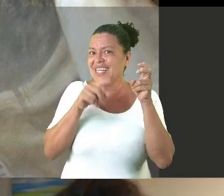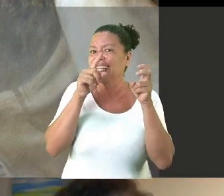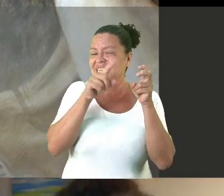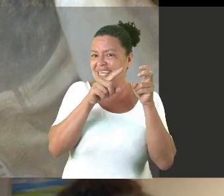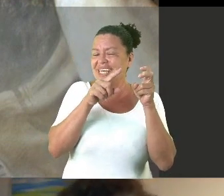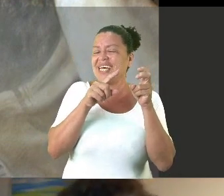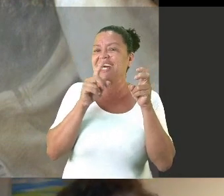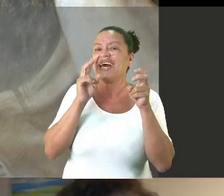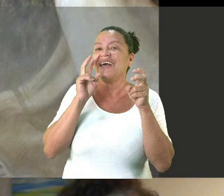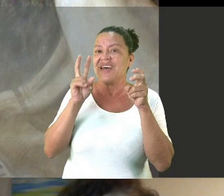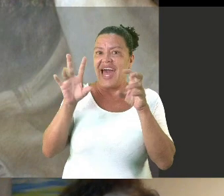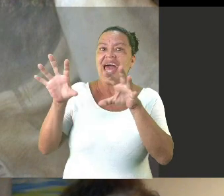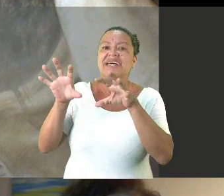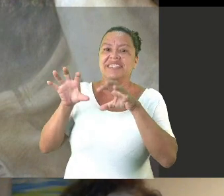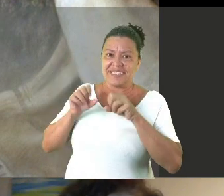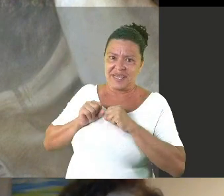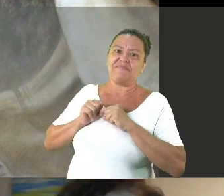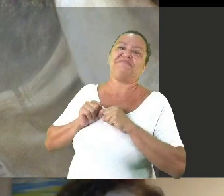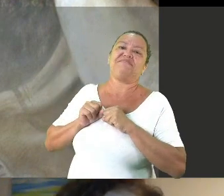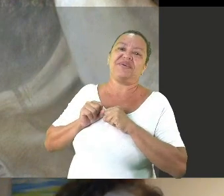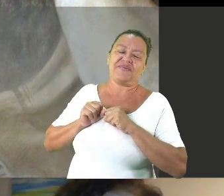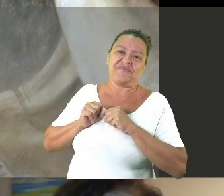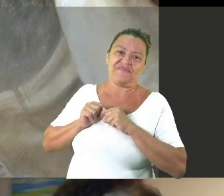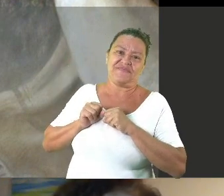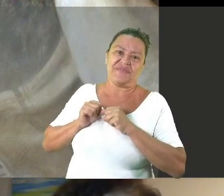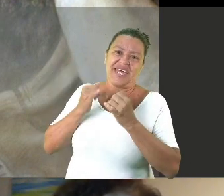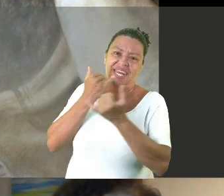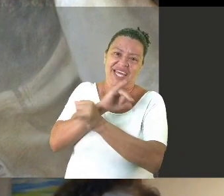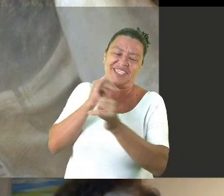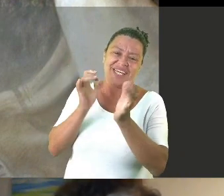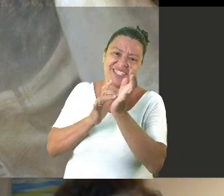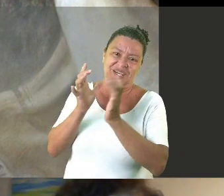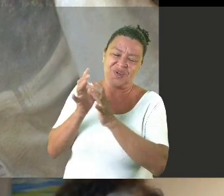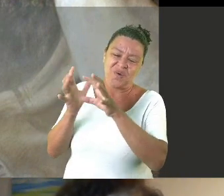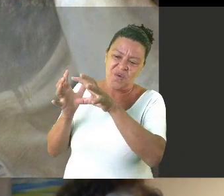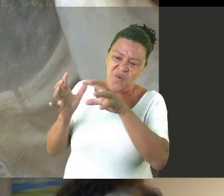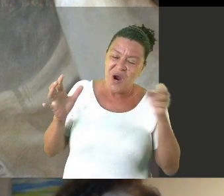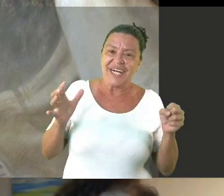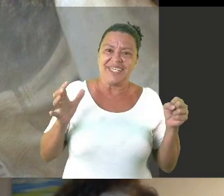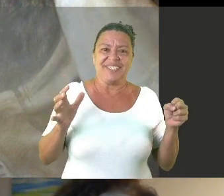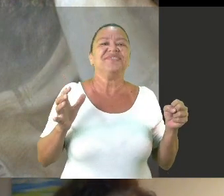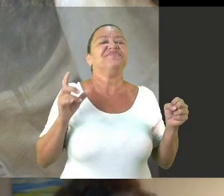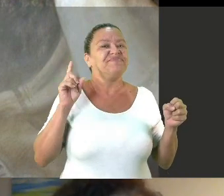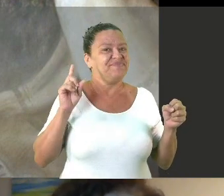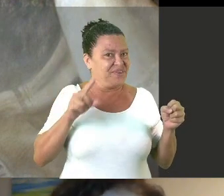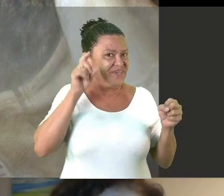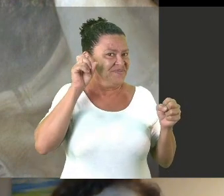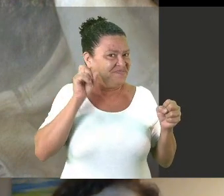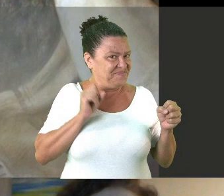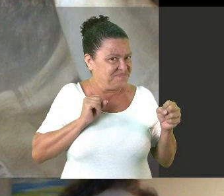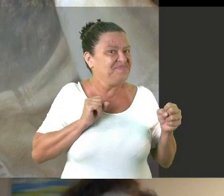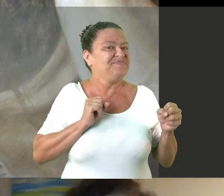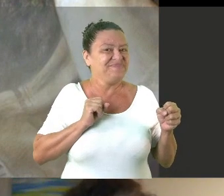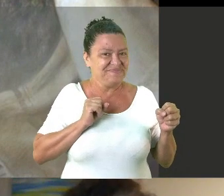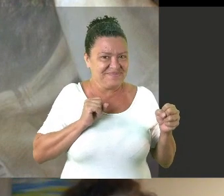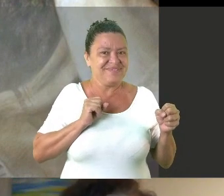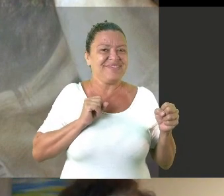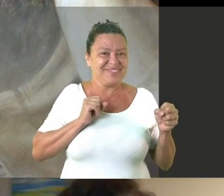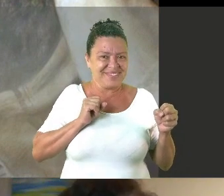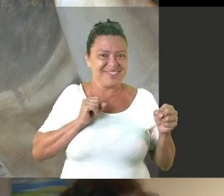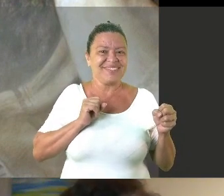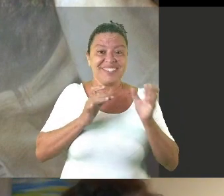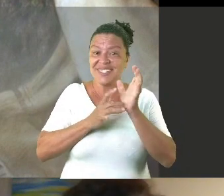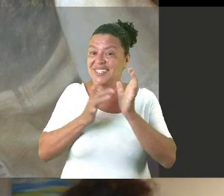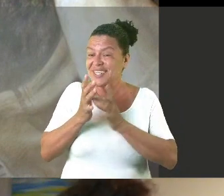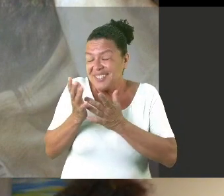que ela havia recebido aquela energia, aquela força que havia, aquele fluido que havia saído